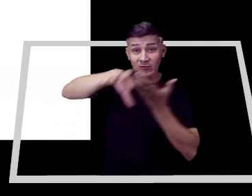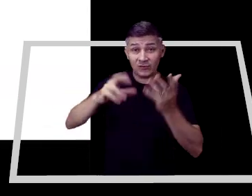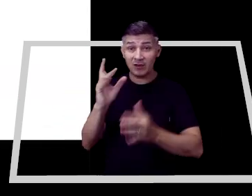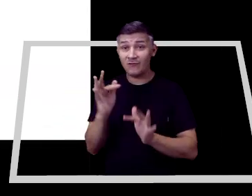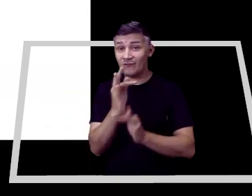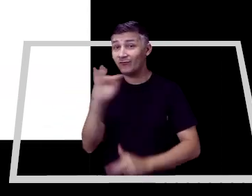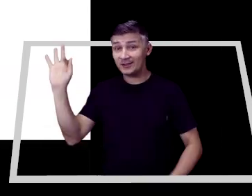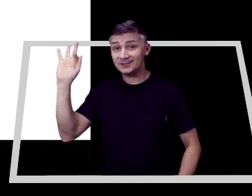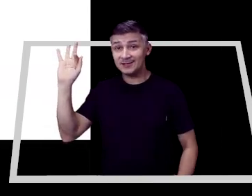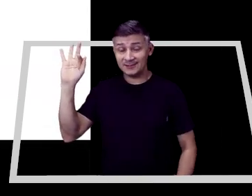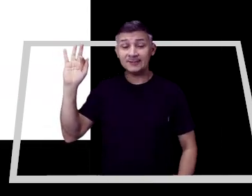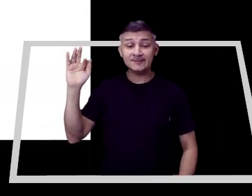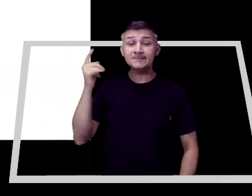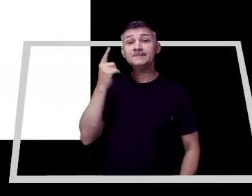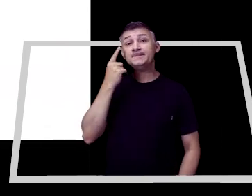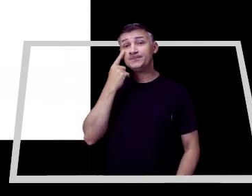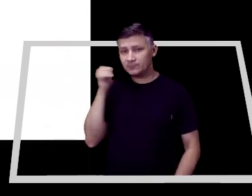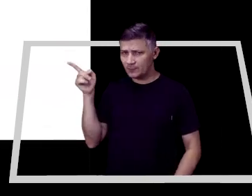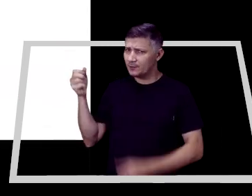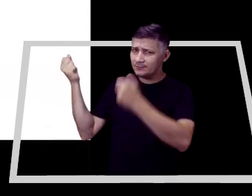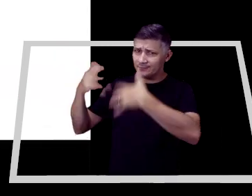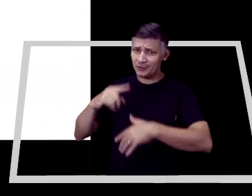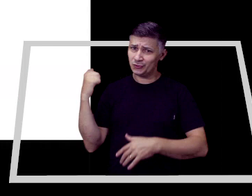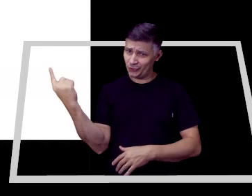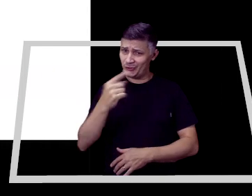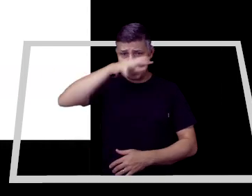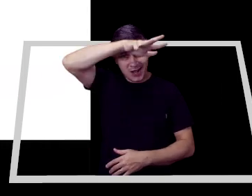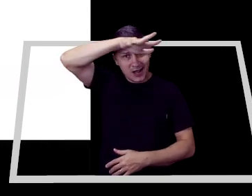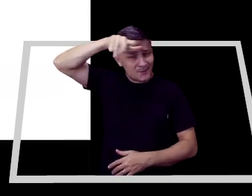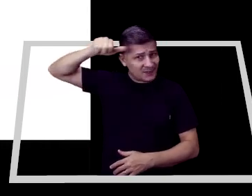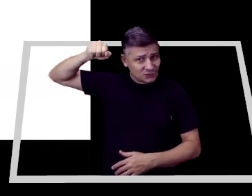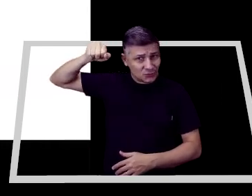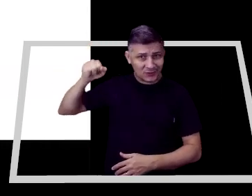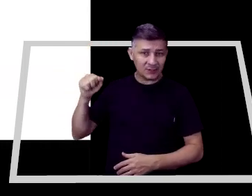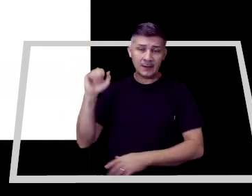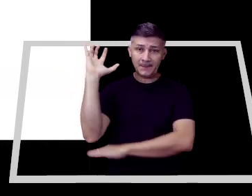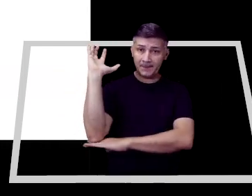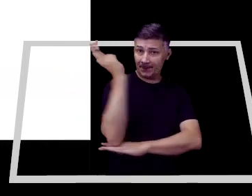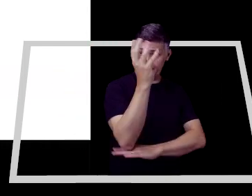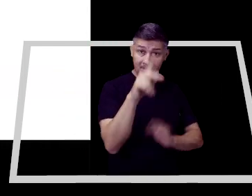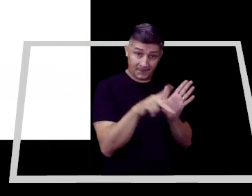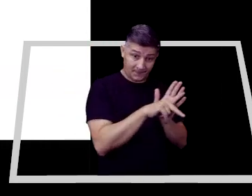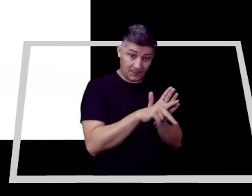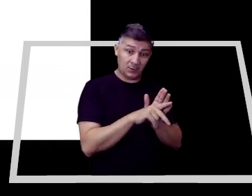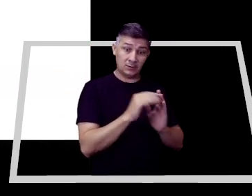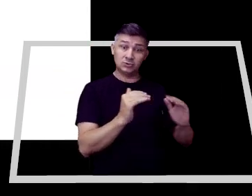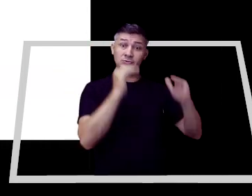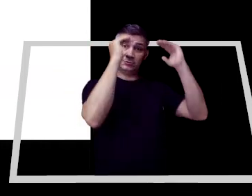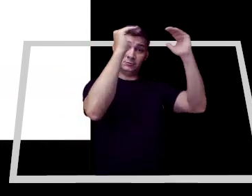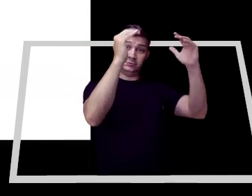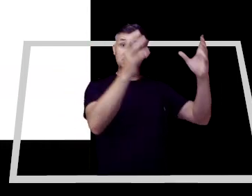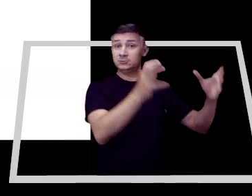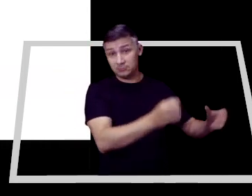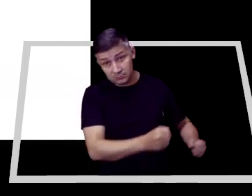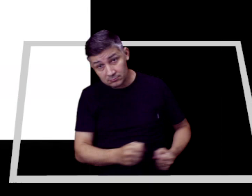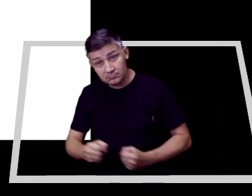Revolução Francesa, mas no caso, a gente está falando da nossa Amazônia, seria transportar espécimes